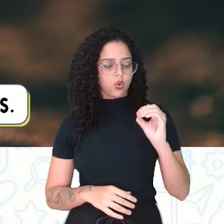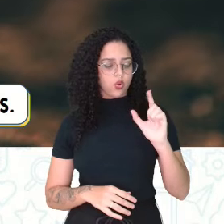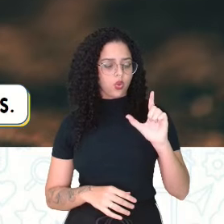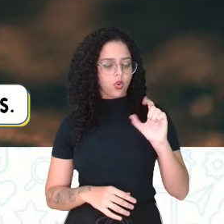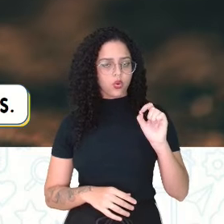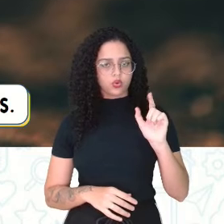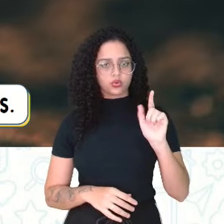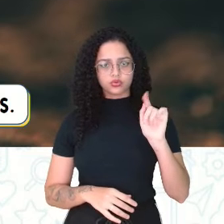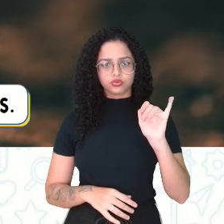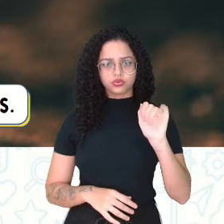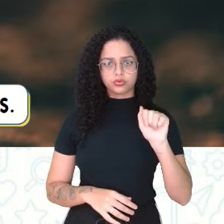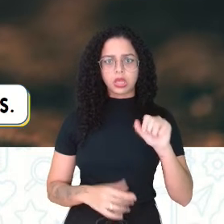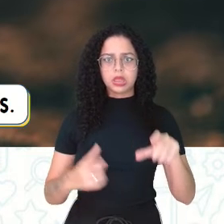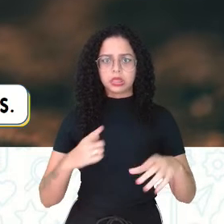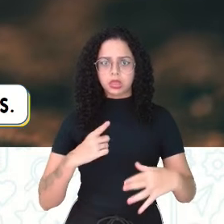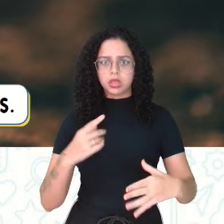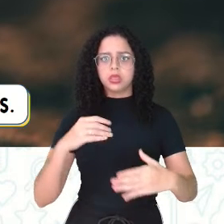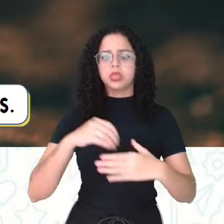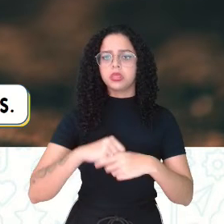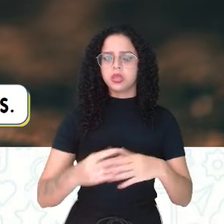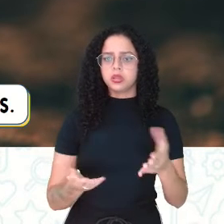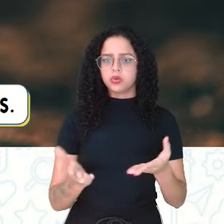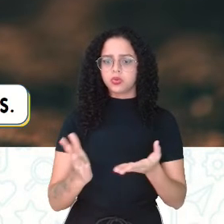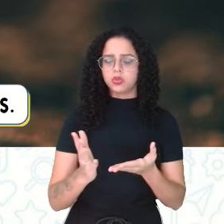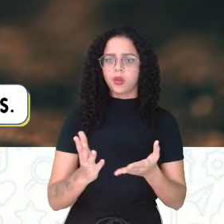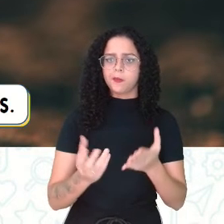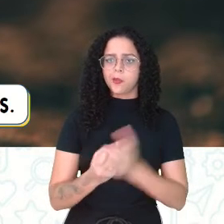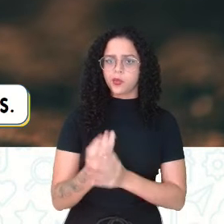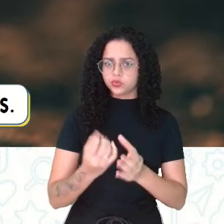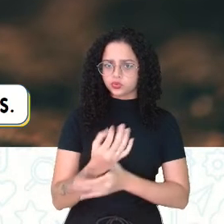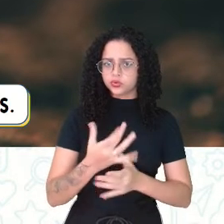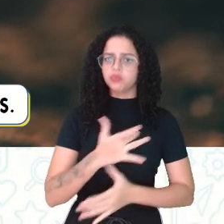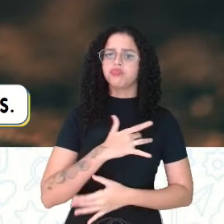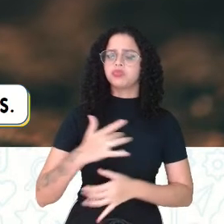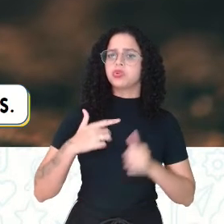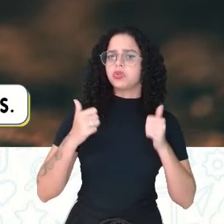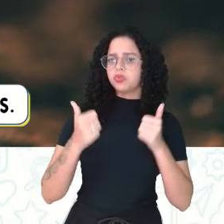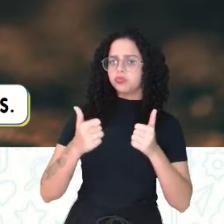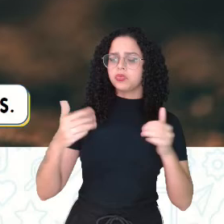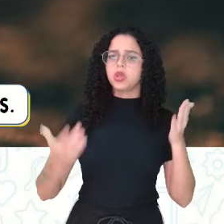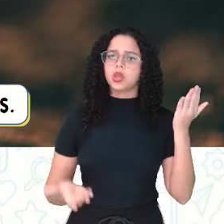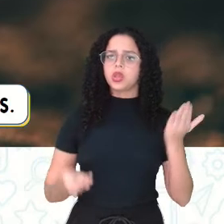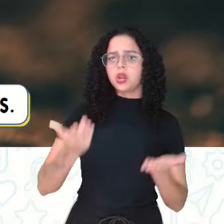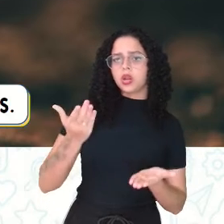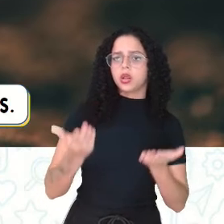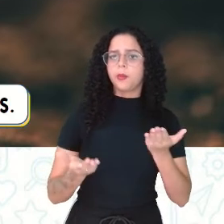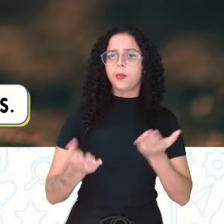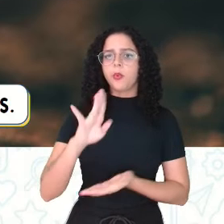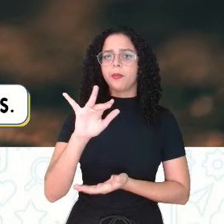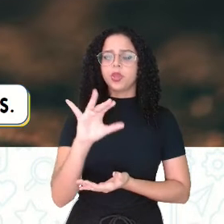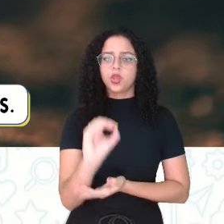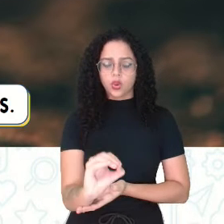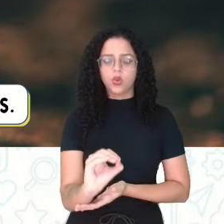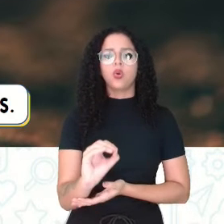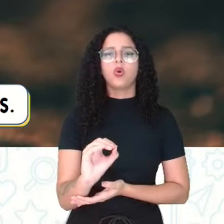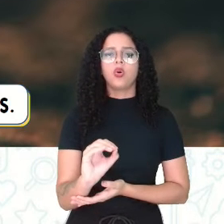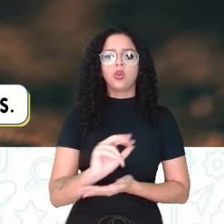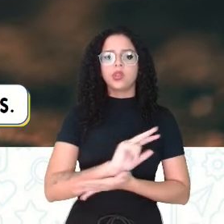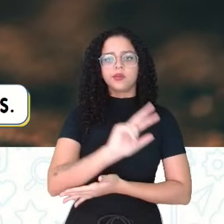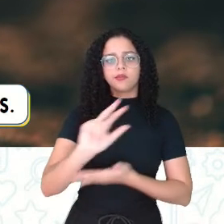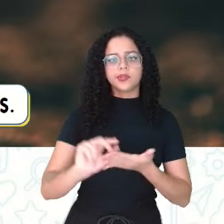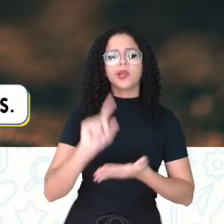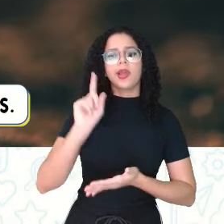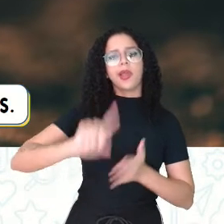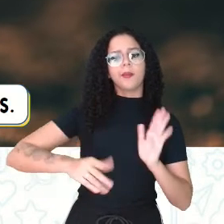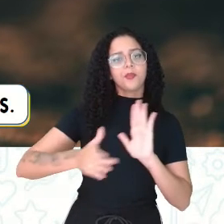engajada na produção saudável, né, em equilíbrio com a biodiversidade e sem agrotóxicos, que é a proposta aí